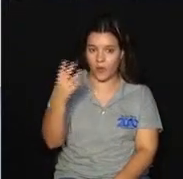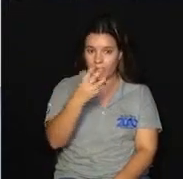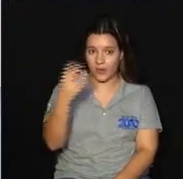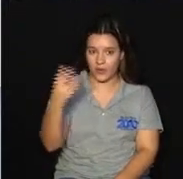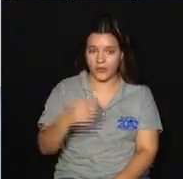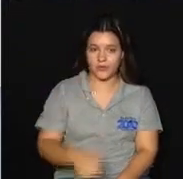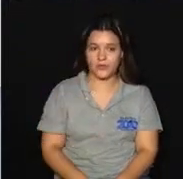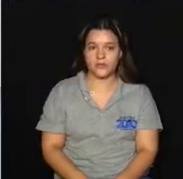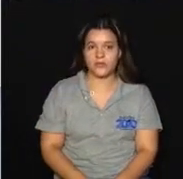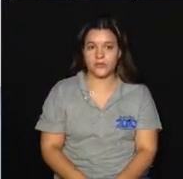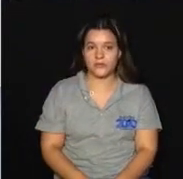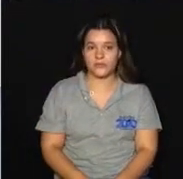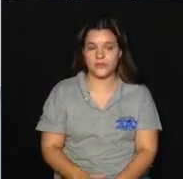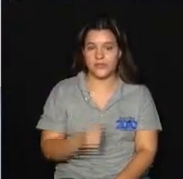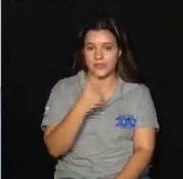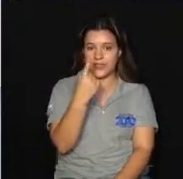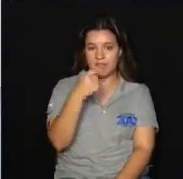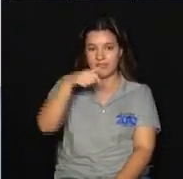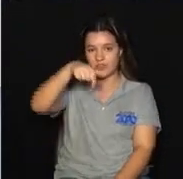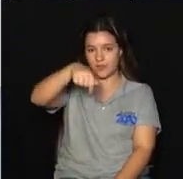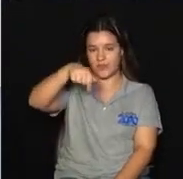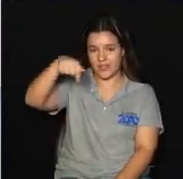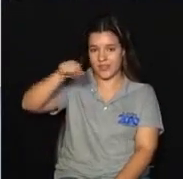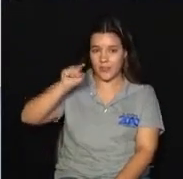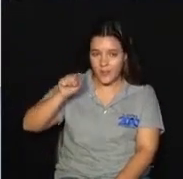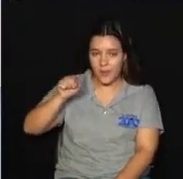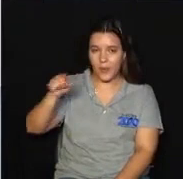57,44%, o que dá